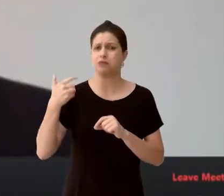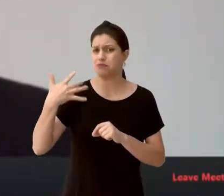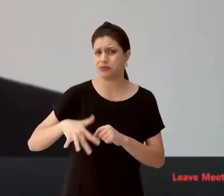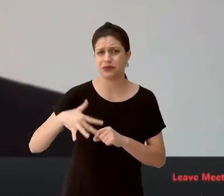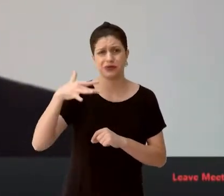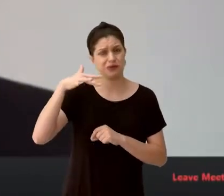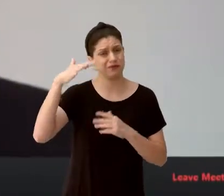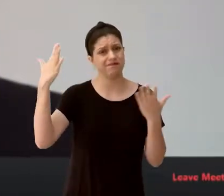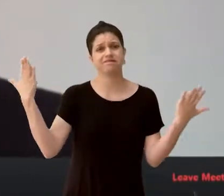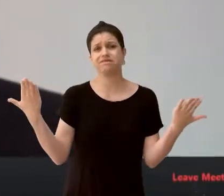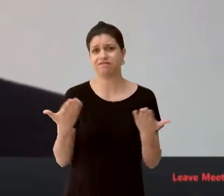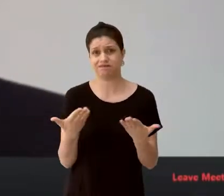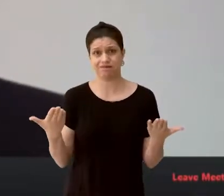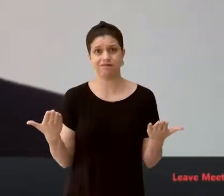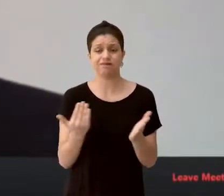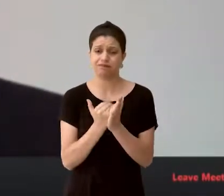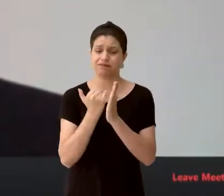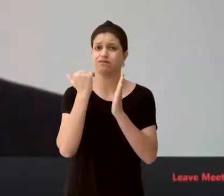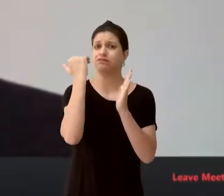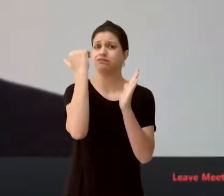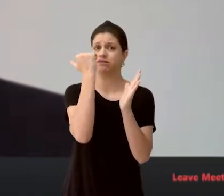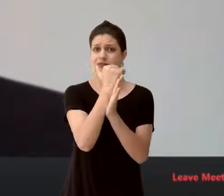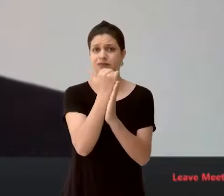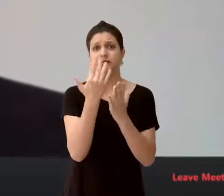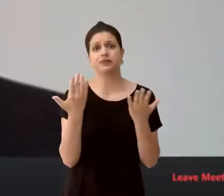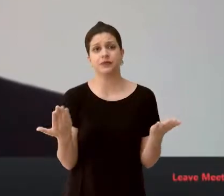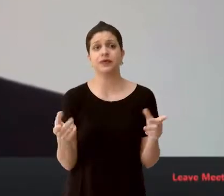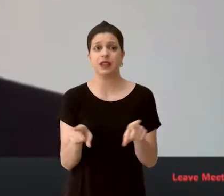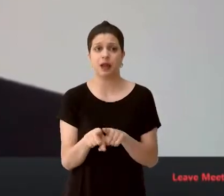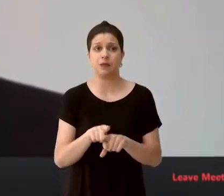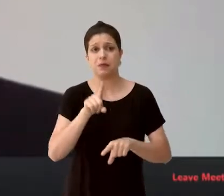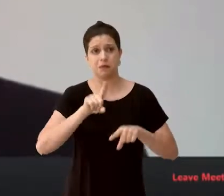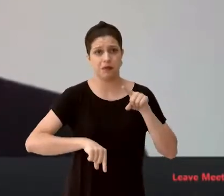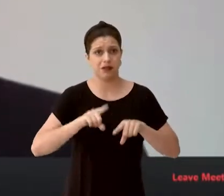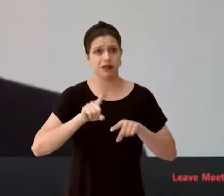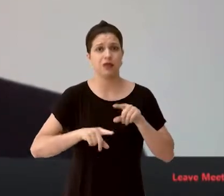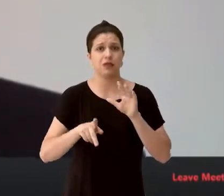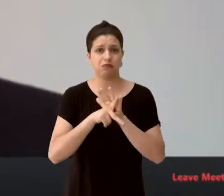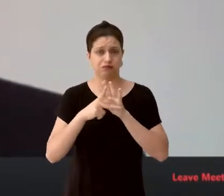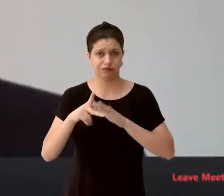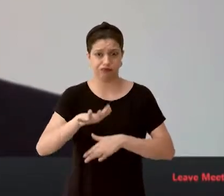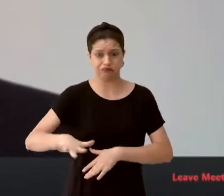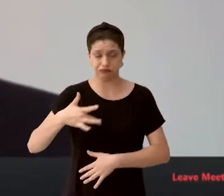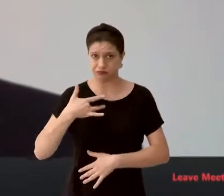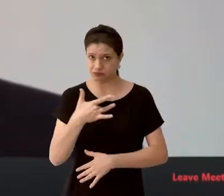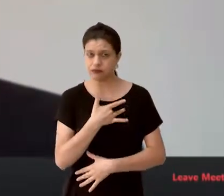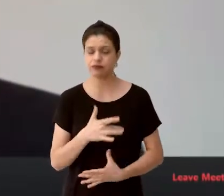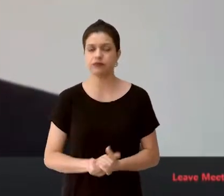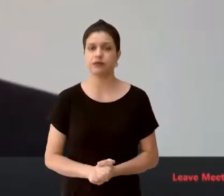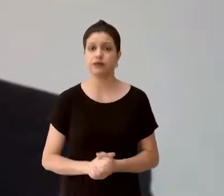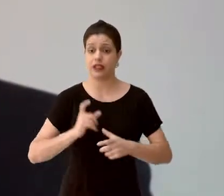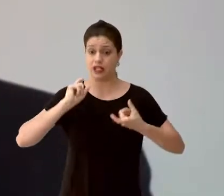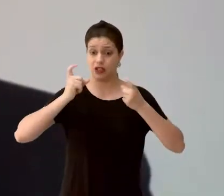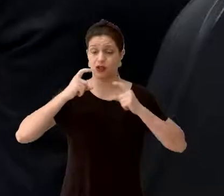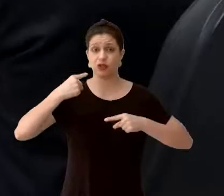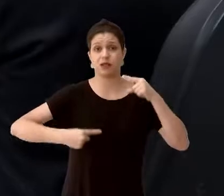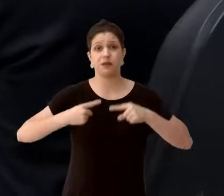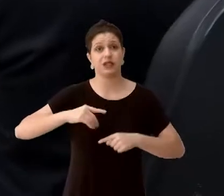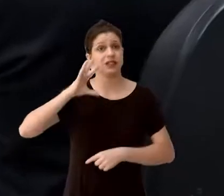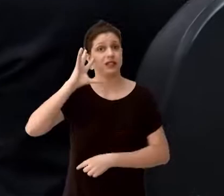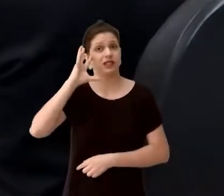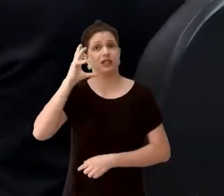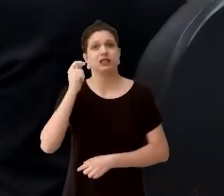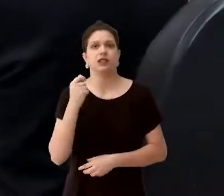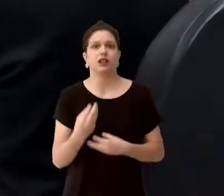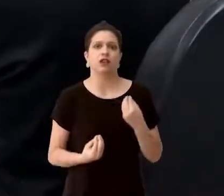havendo realmente um superfaturamento dos preços, principalmente daqueles relacionados ao combate ao novo coronavírus. Reunião